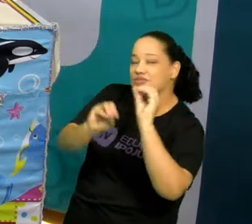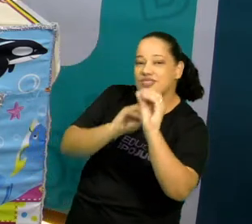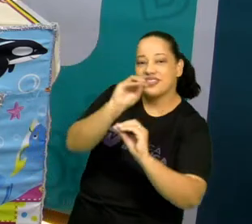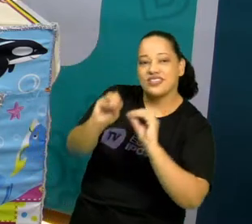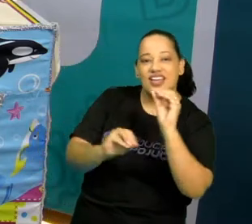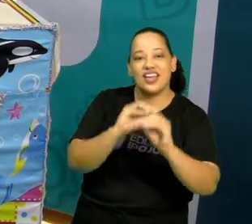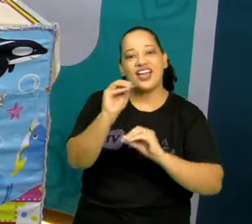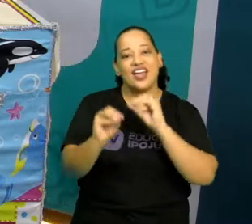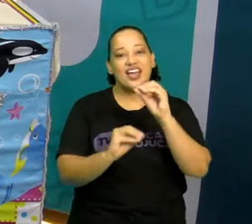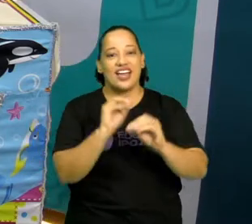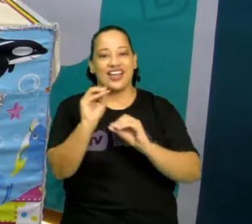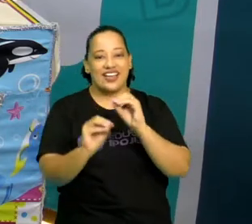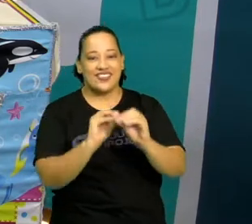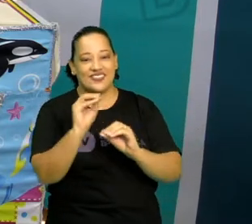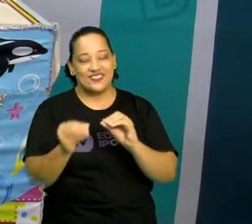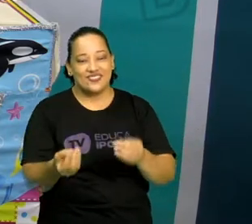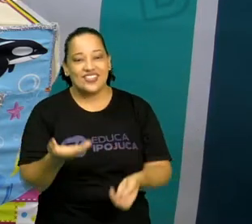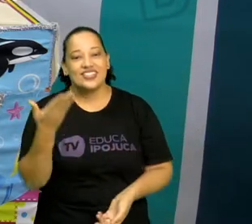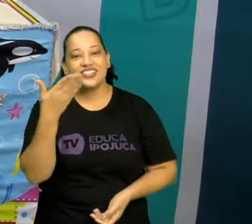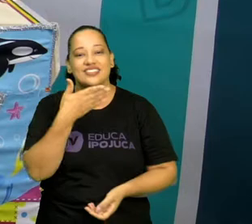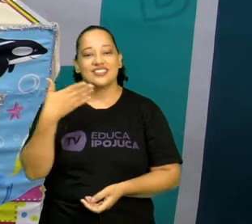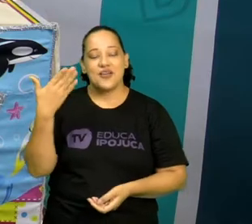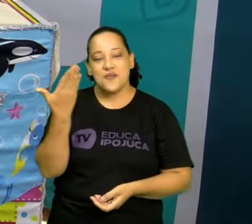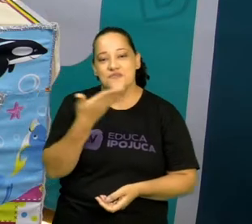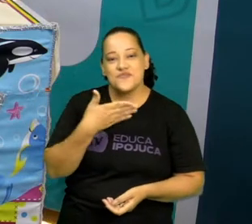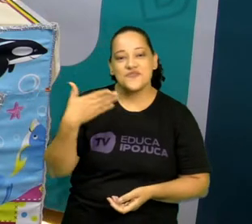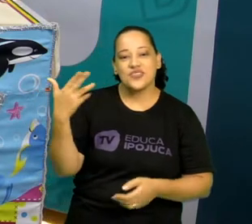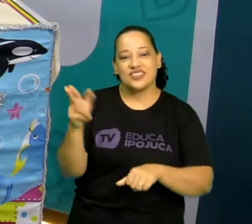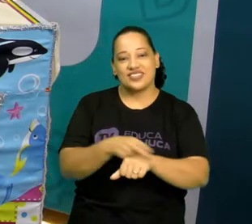De chocolate. Com sabor